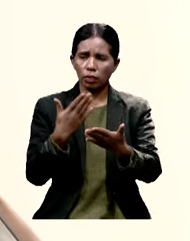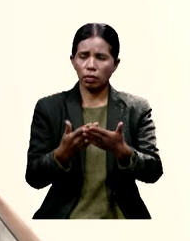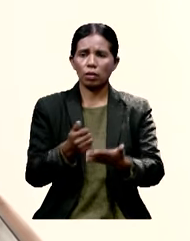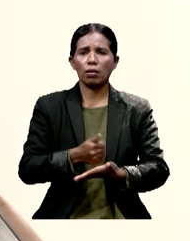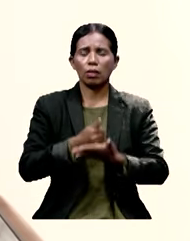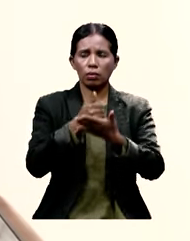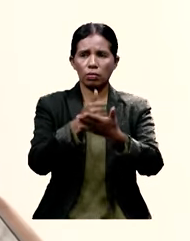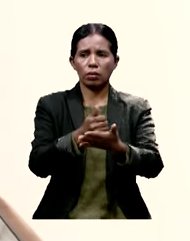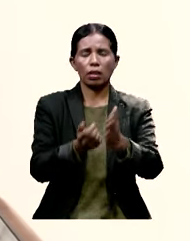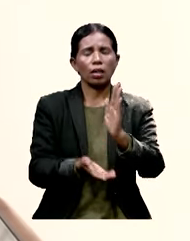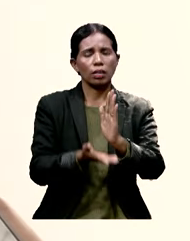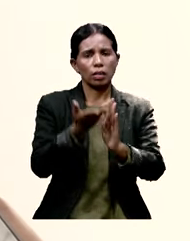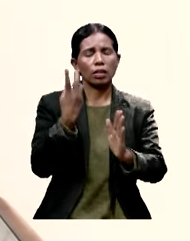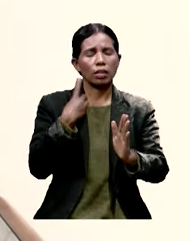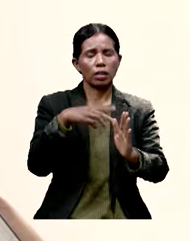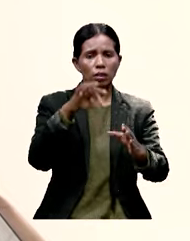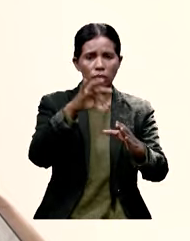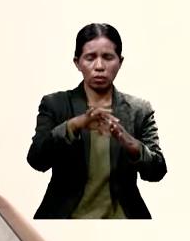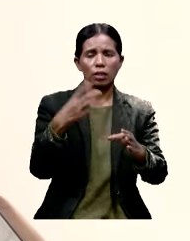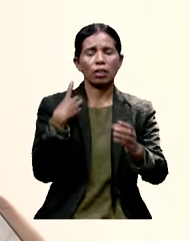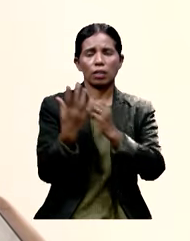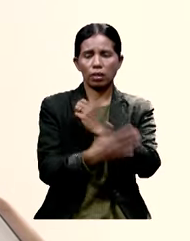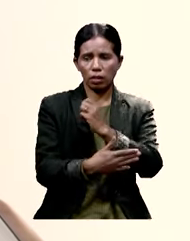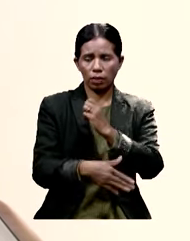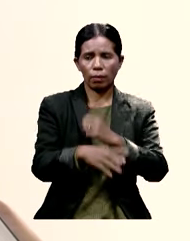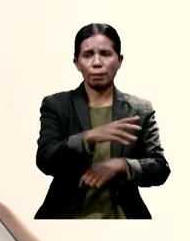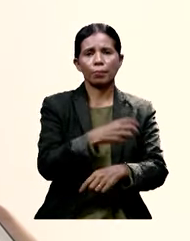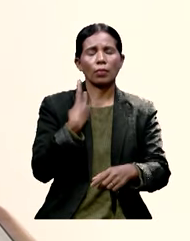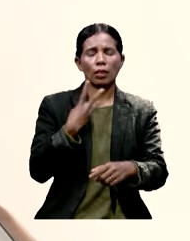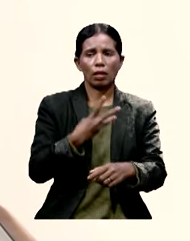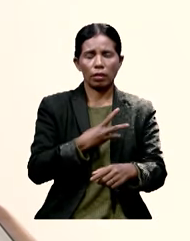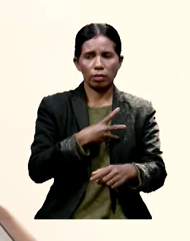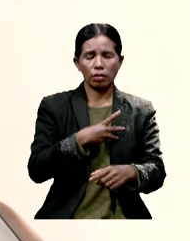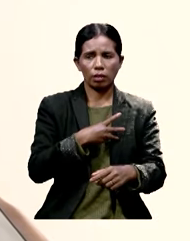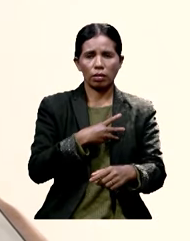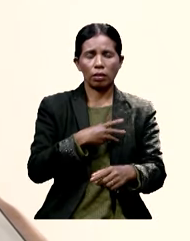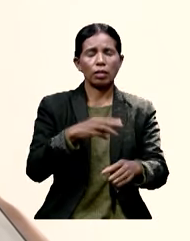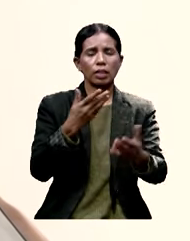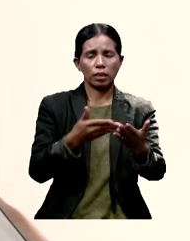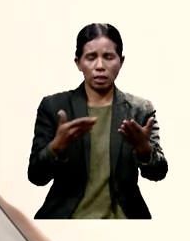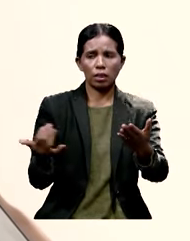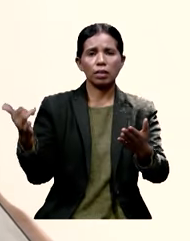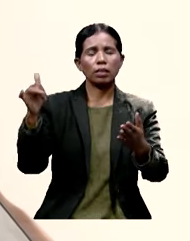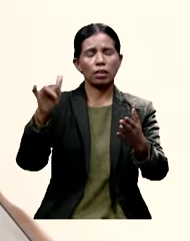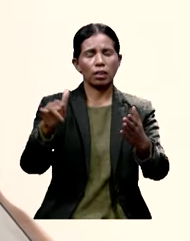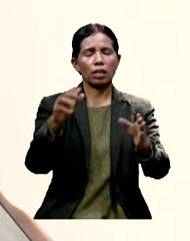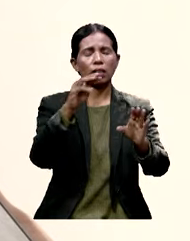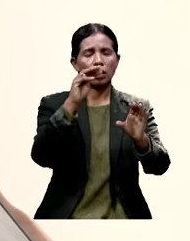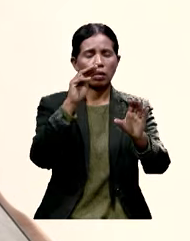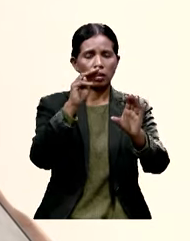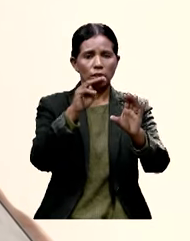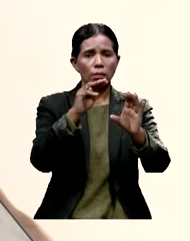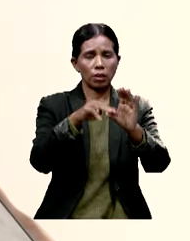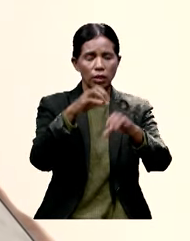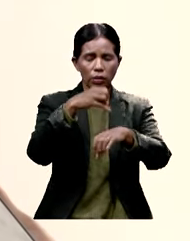ajuda por essa aí te produção lá, o neto pelo menos pela tal itania produto sire mercado internacional. Havia que tenha processo, lá os